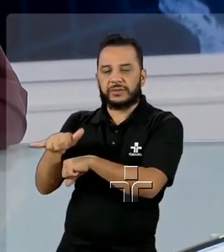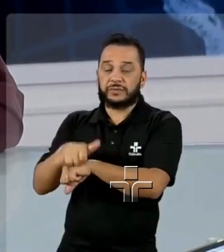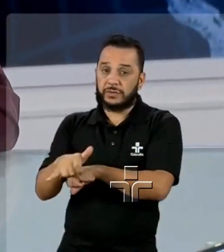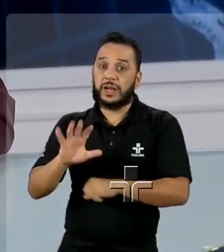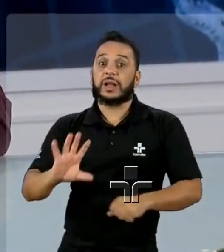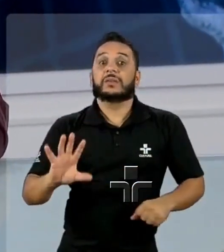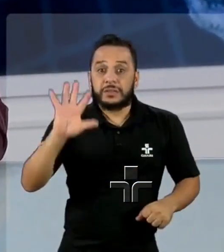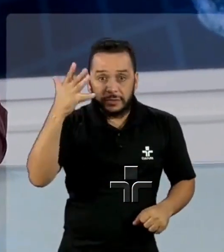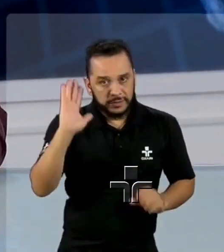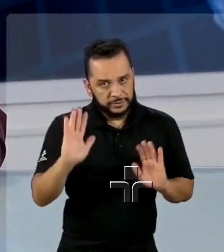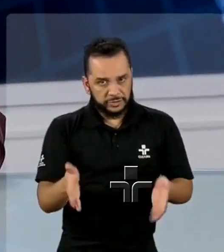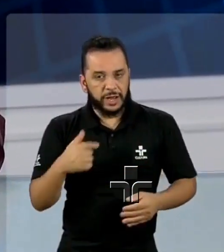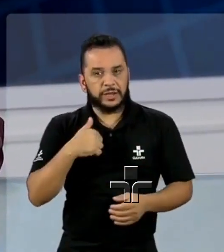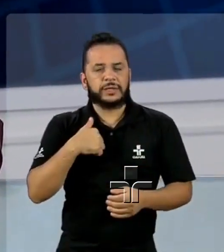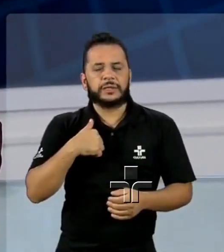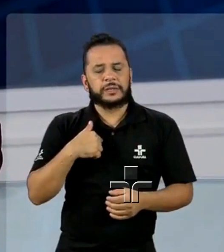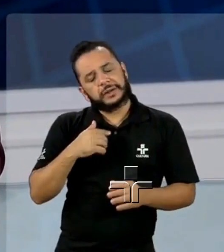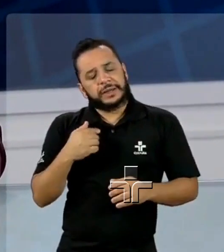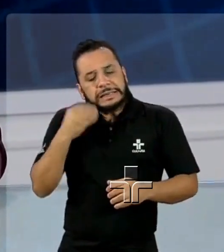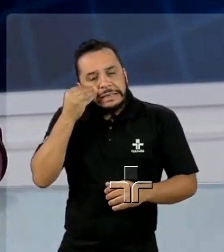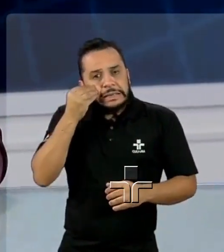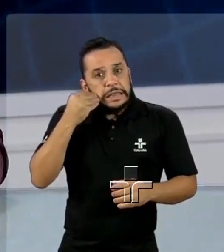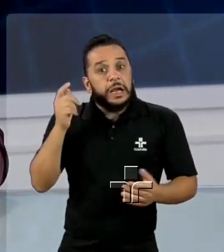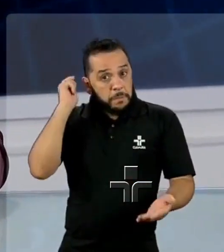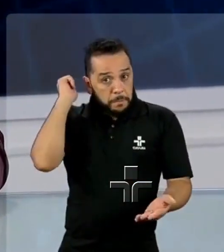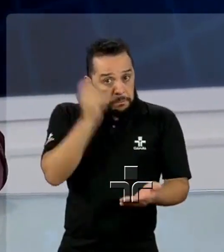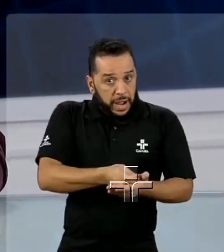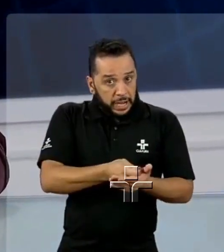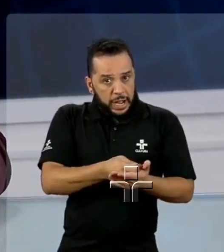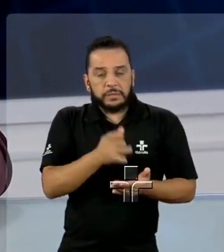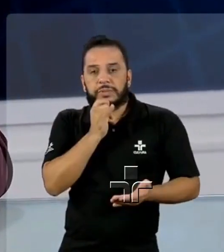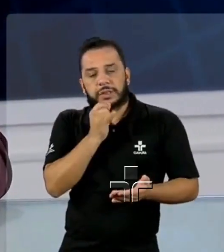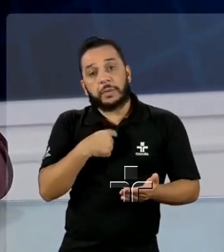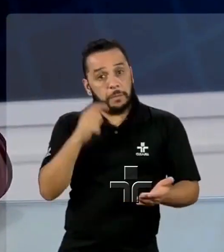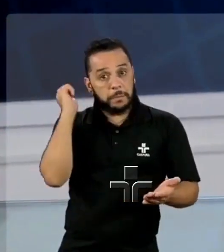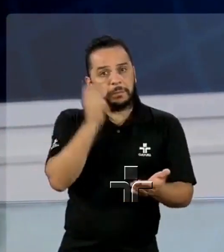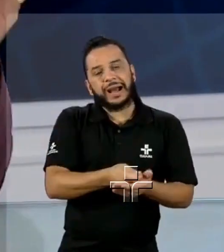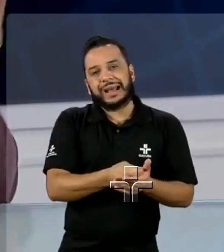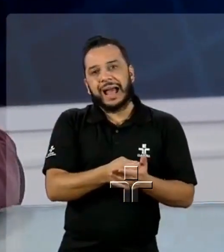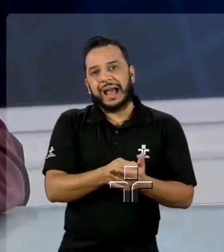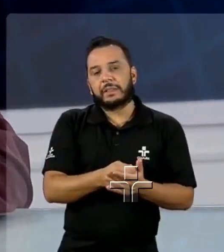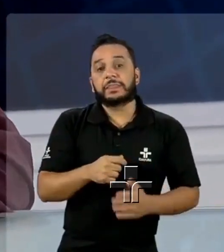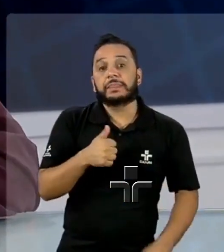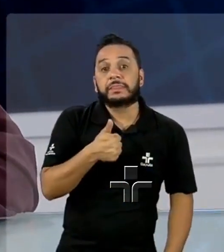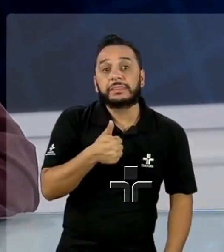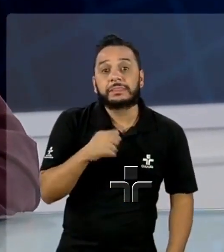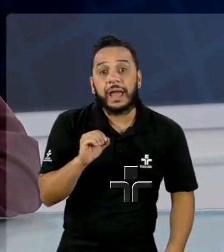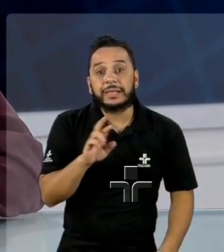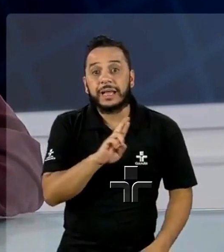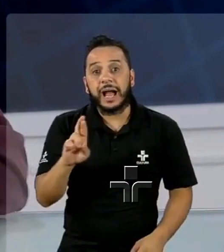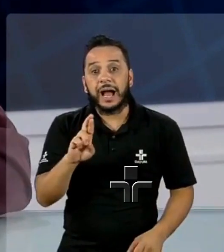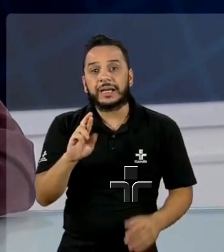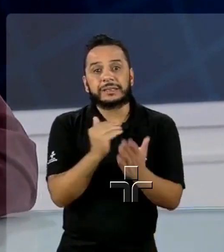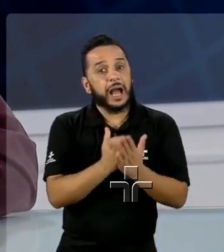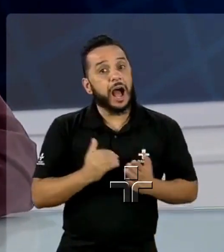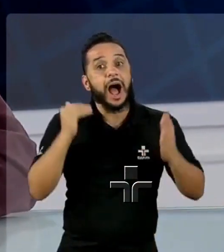resolveram fazer um experimento que é falar na nossa moeda, não em rúpia, pagar, sei lá, R$10 a mais por dia que